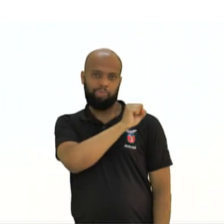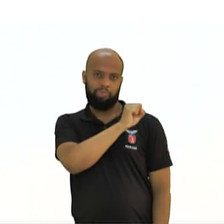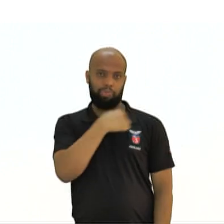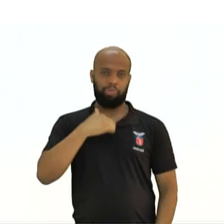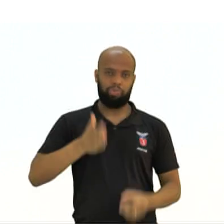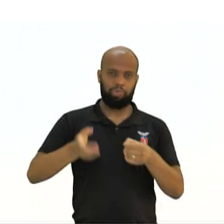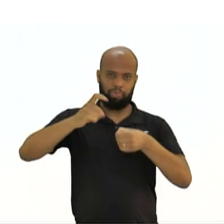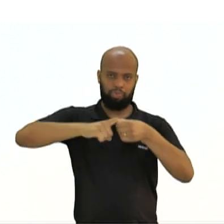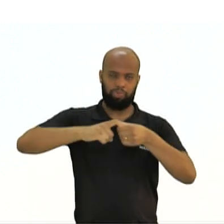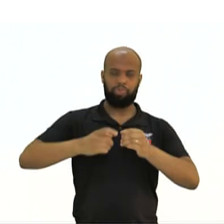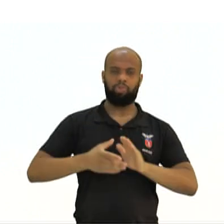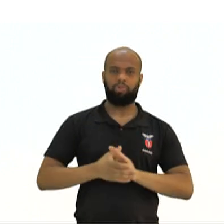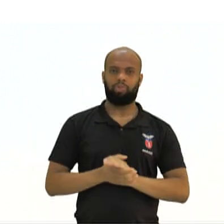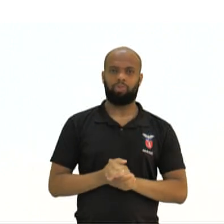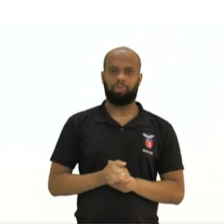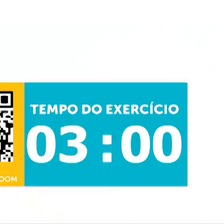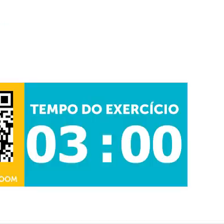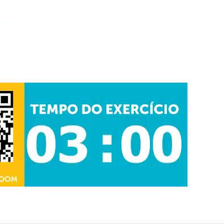Eu já volto.